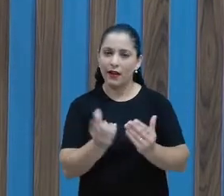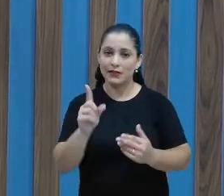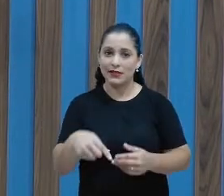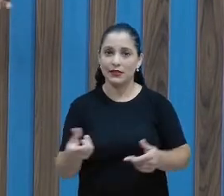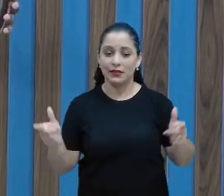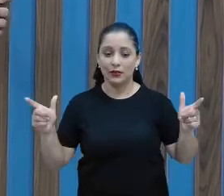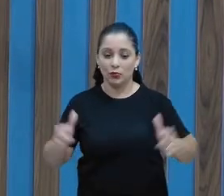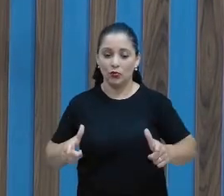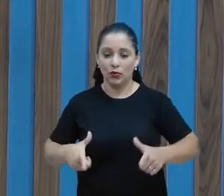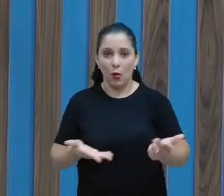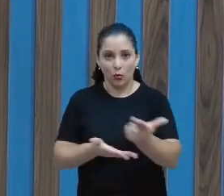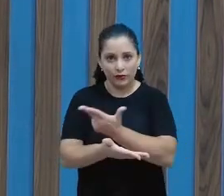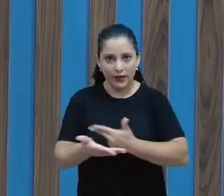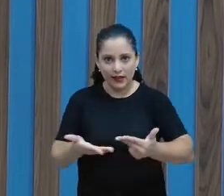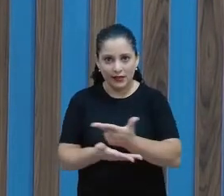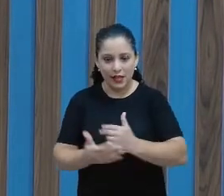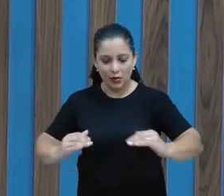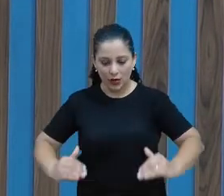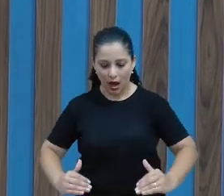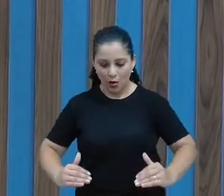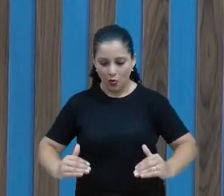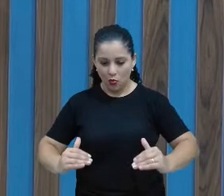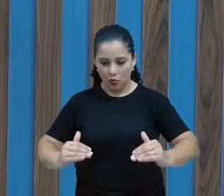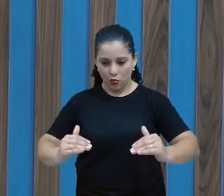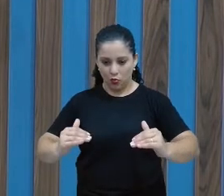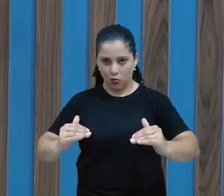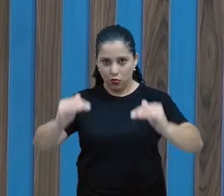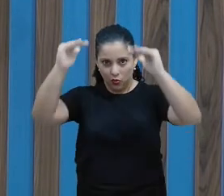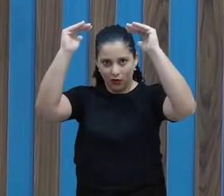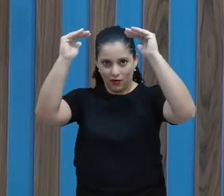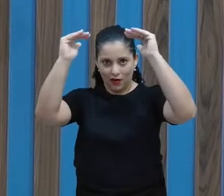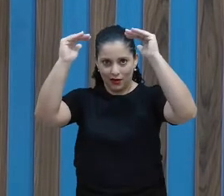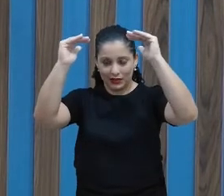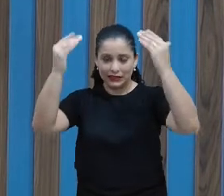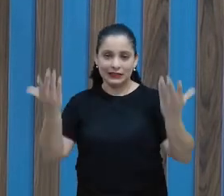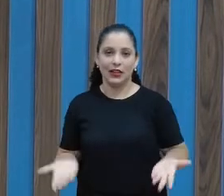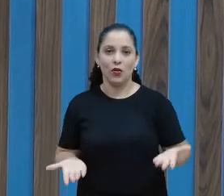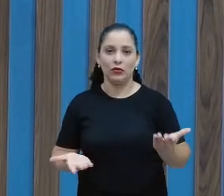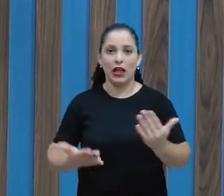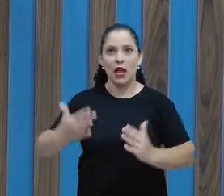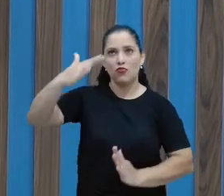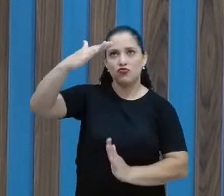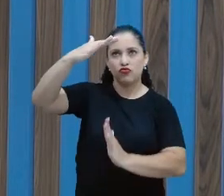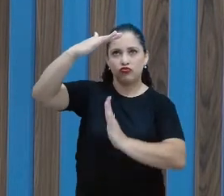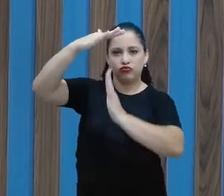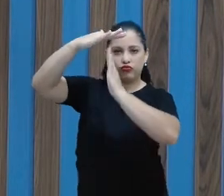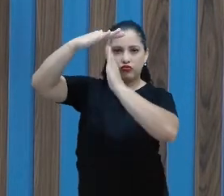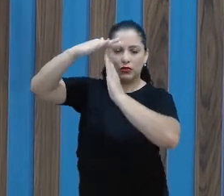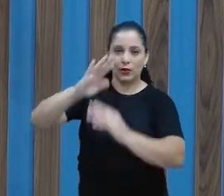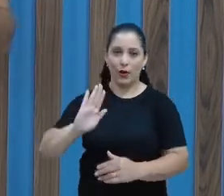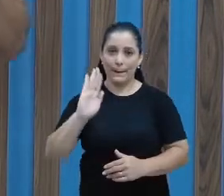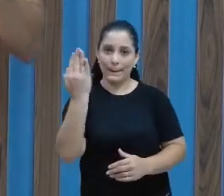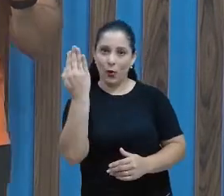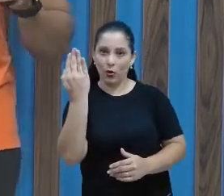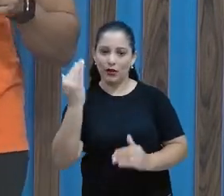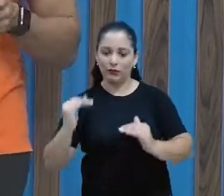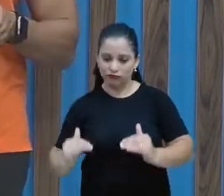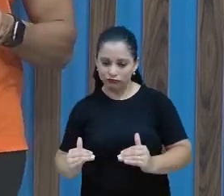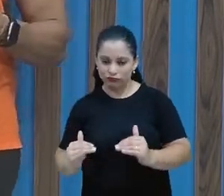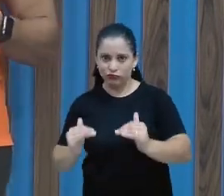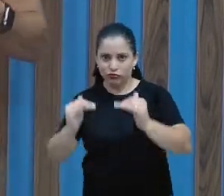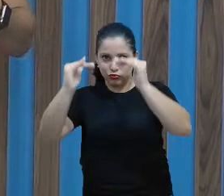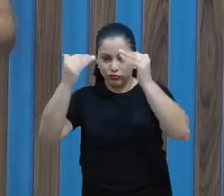o tamanho da altura da fachada é esse aqui, o teto é esse aqui, então a porta vai ter que ter esse